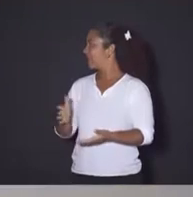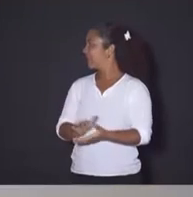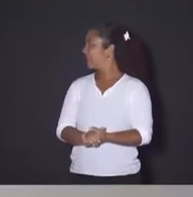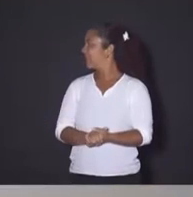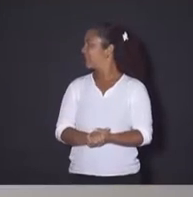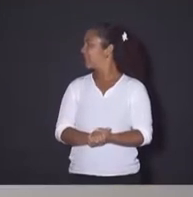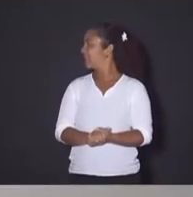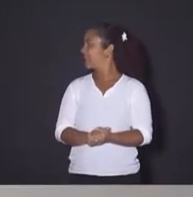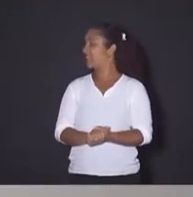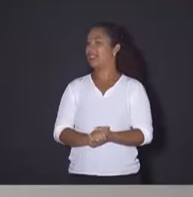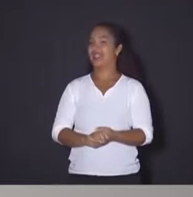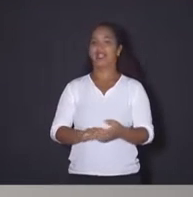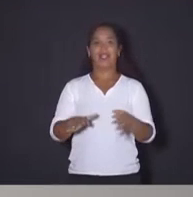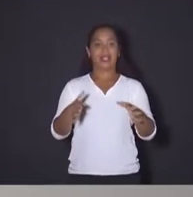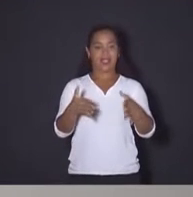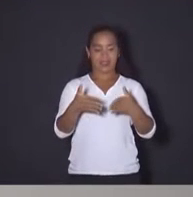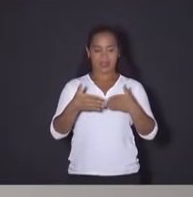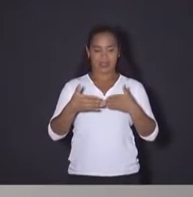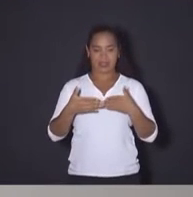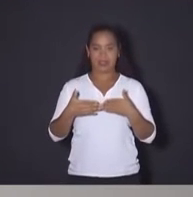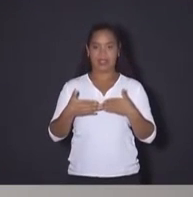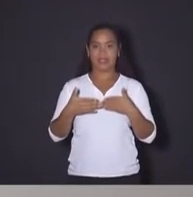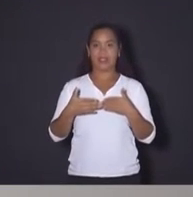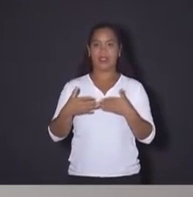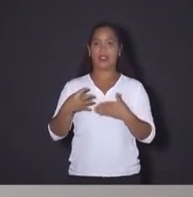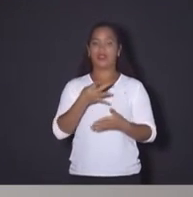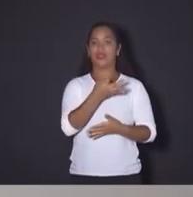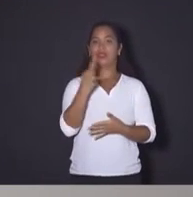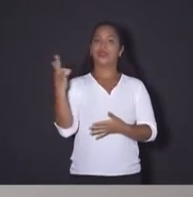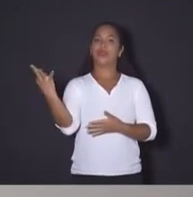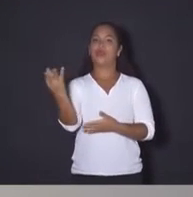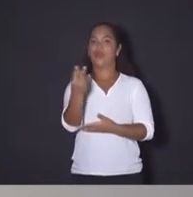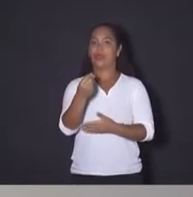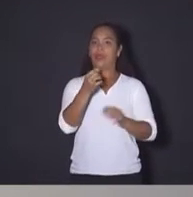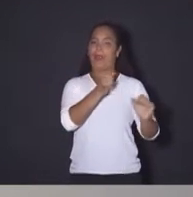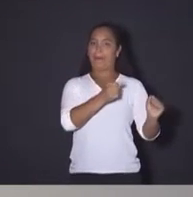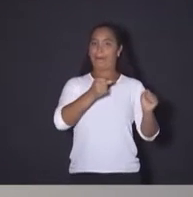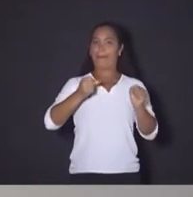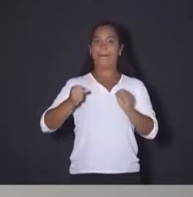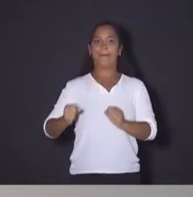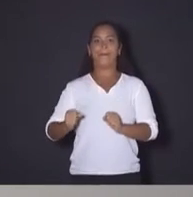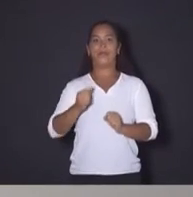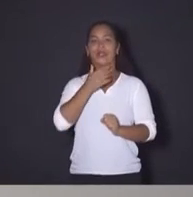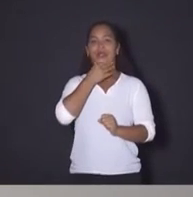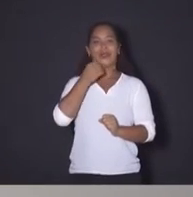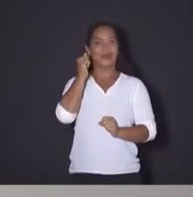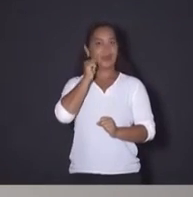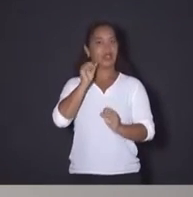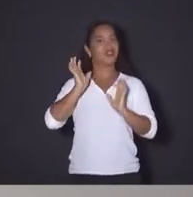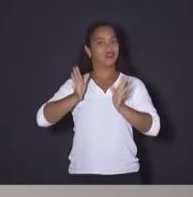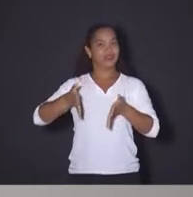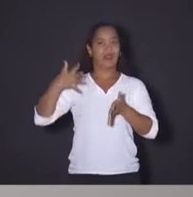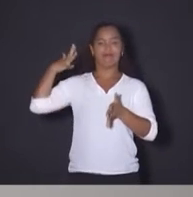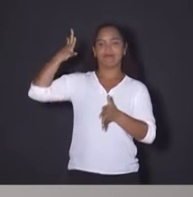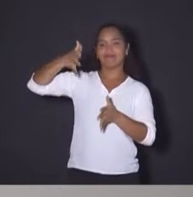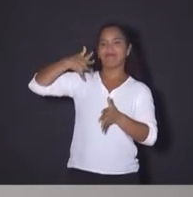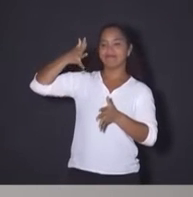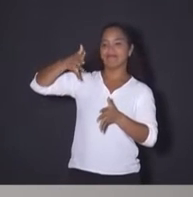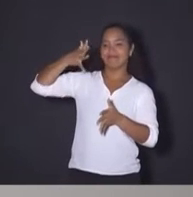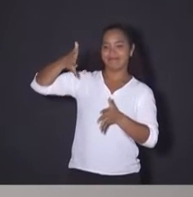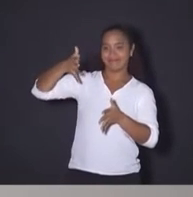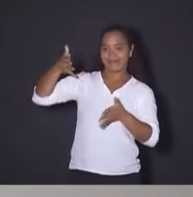pedindo licença todas as poderosas e poderosas que já passaram por aqui é